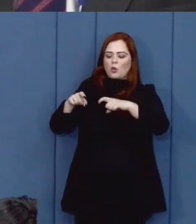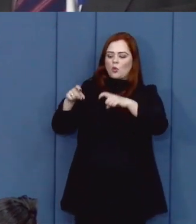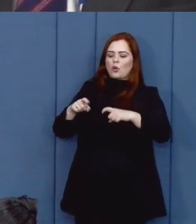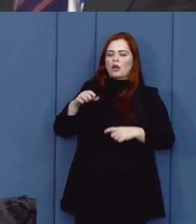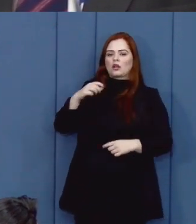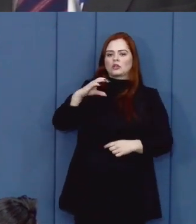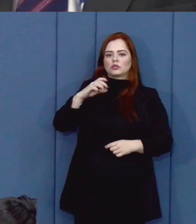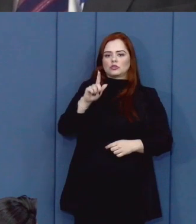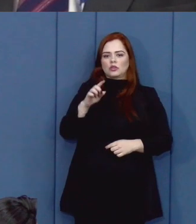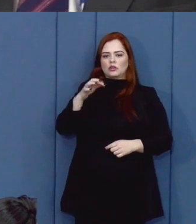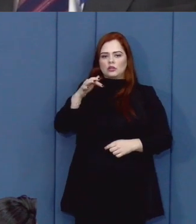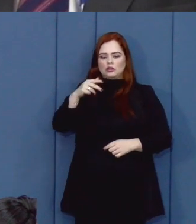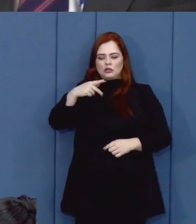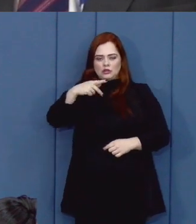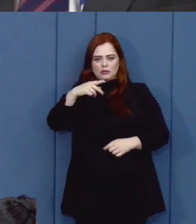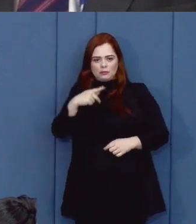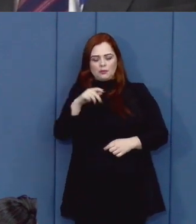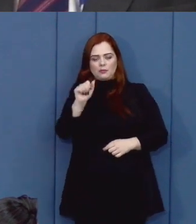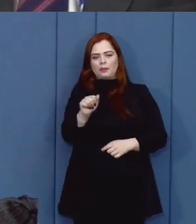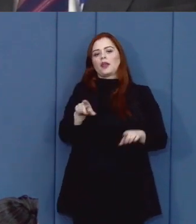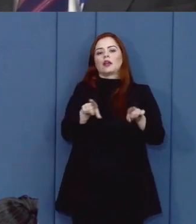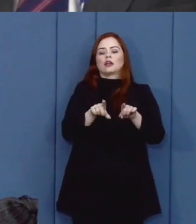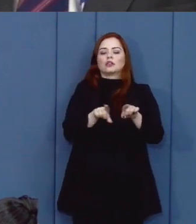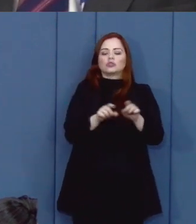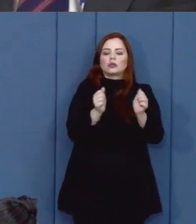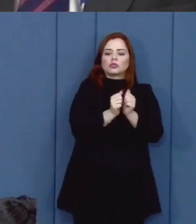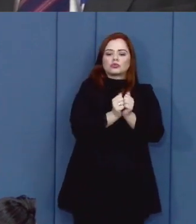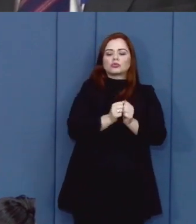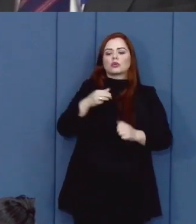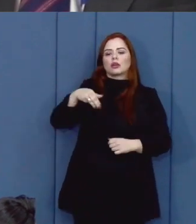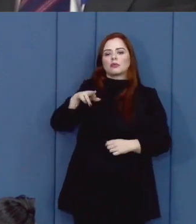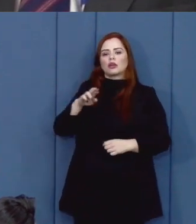DPAGRO. Em nome do MRE. Então, da nossa parte era isso. Queria